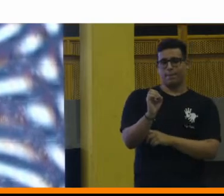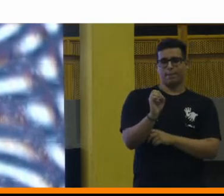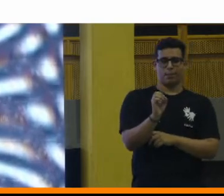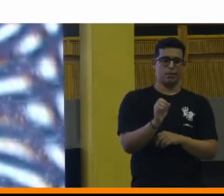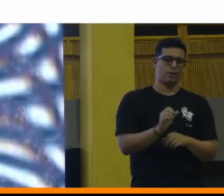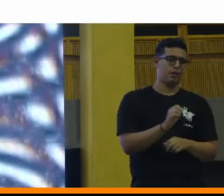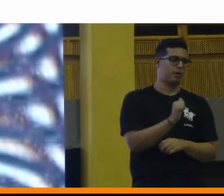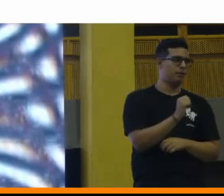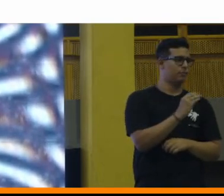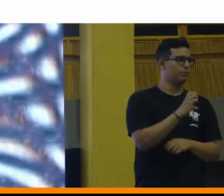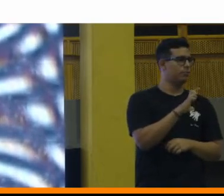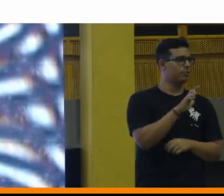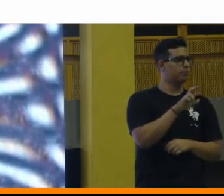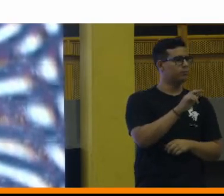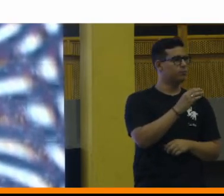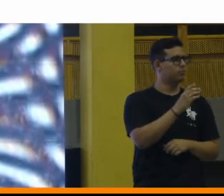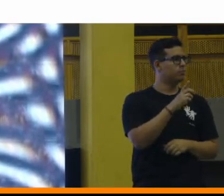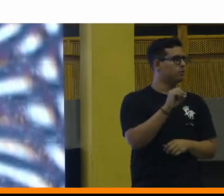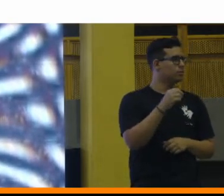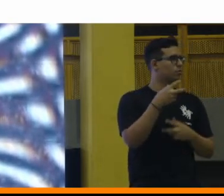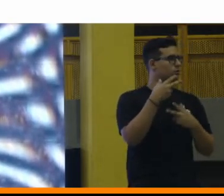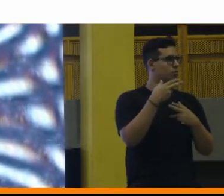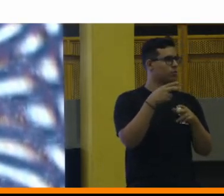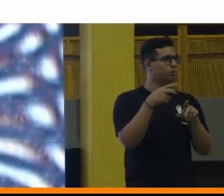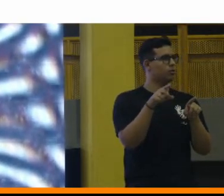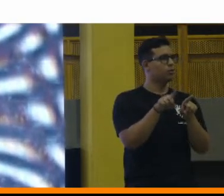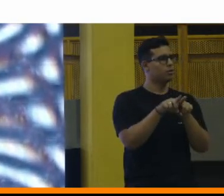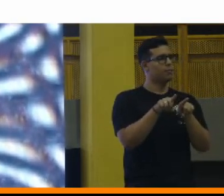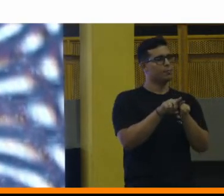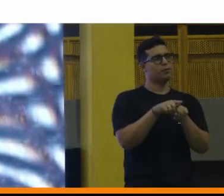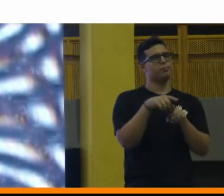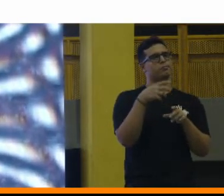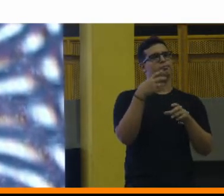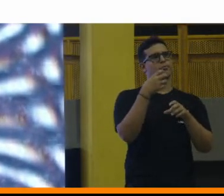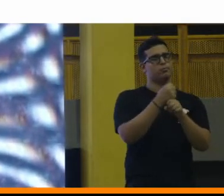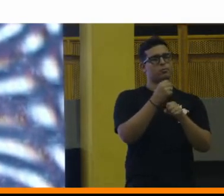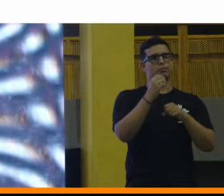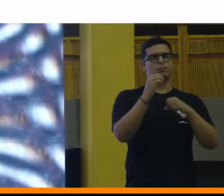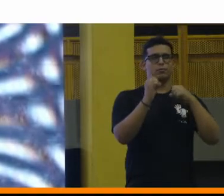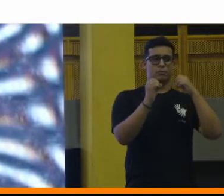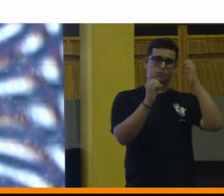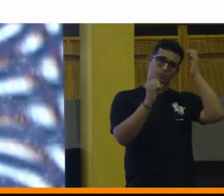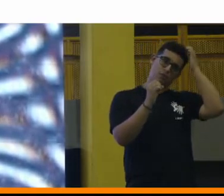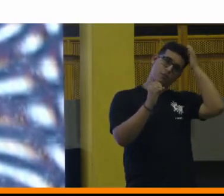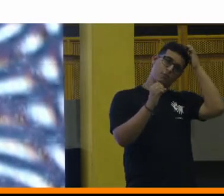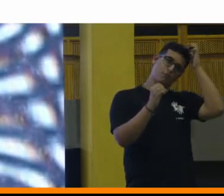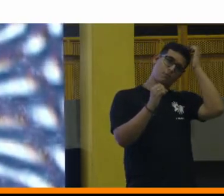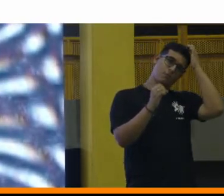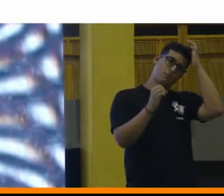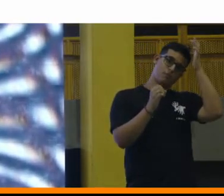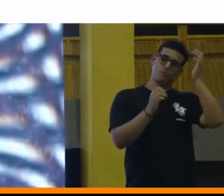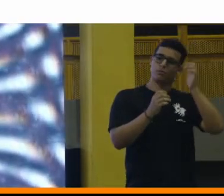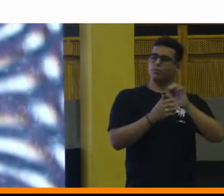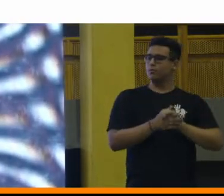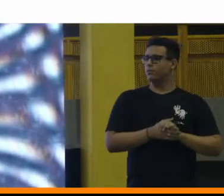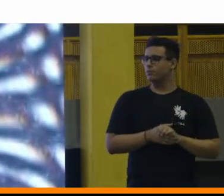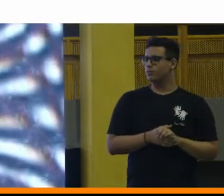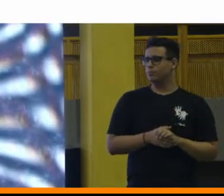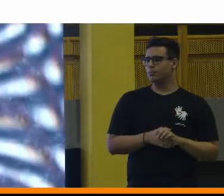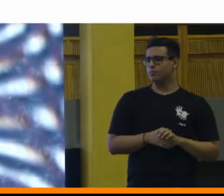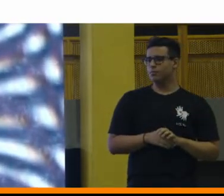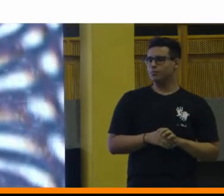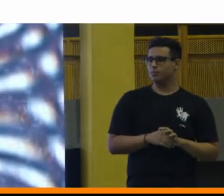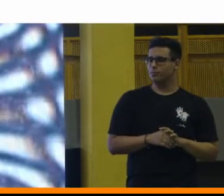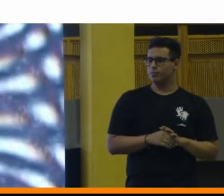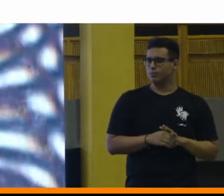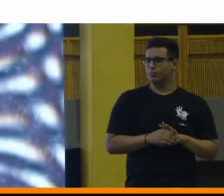é zero. Você concorda comigo? Um corpo tem massa. Se a resultante for zero, a aceleração é